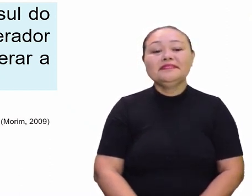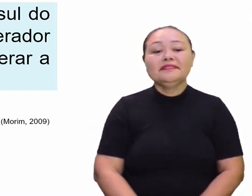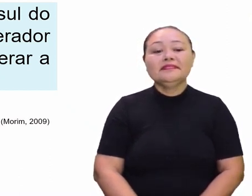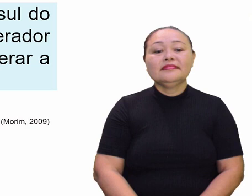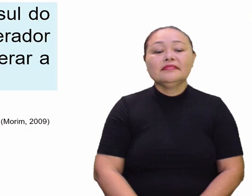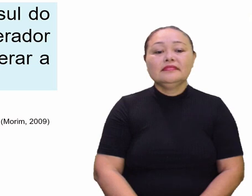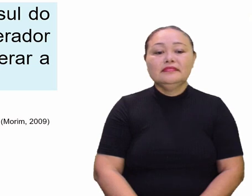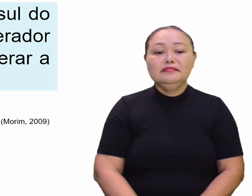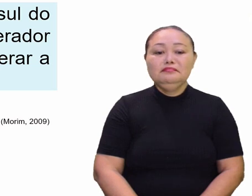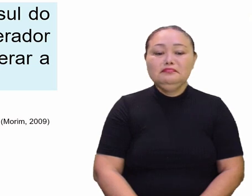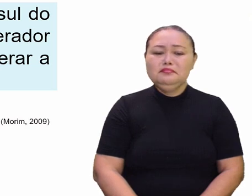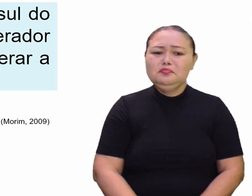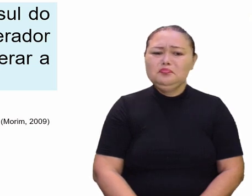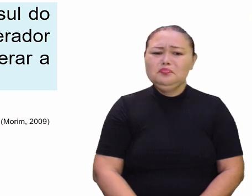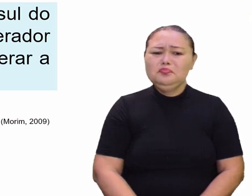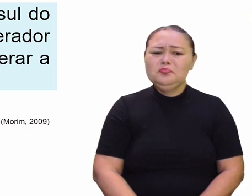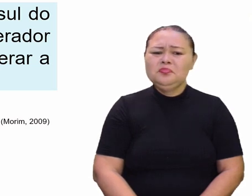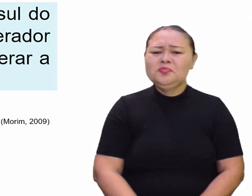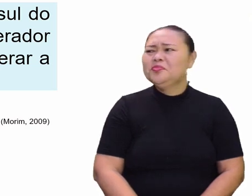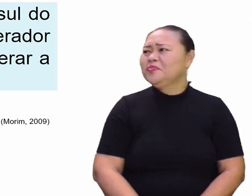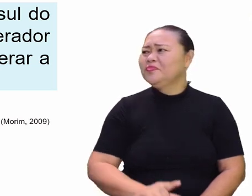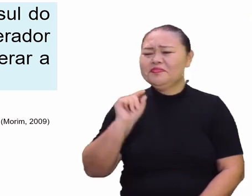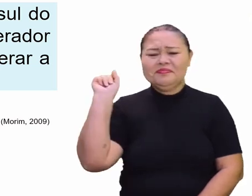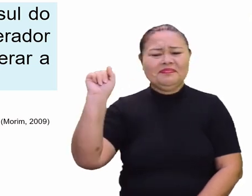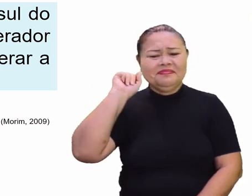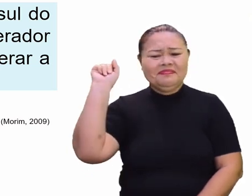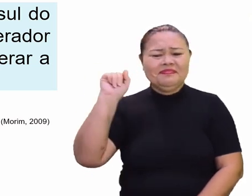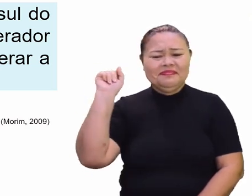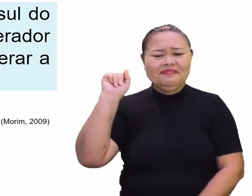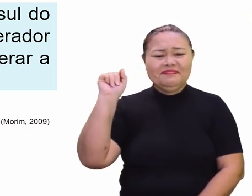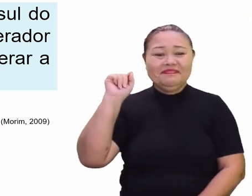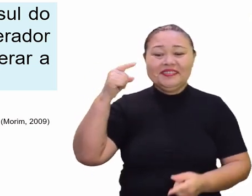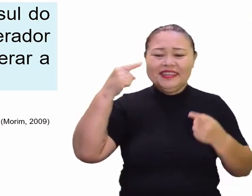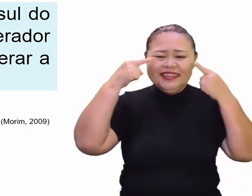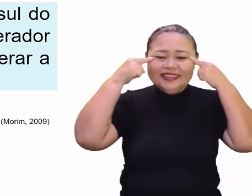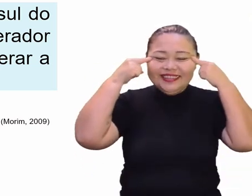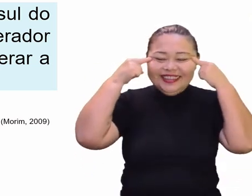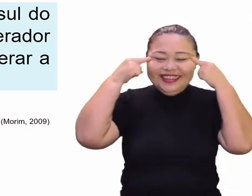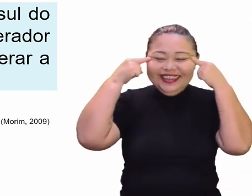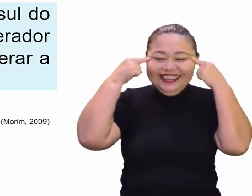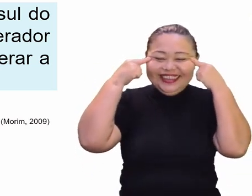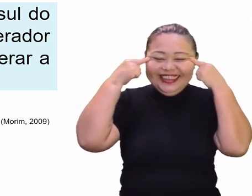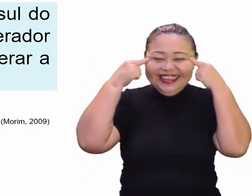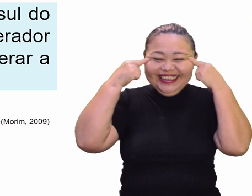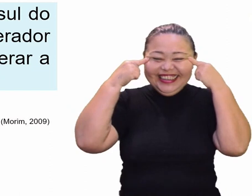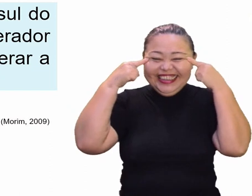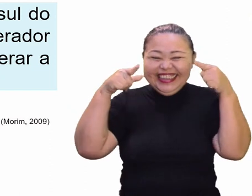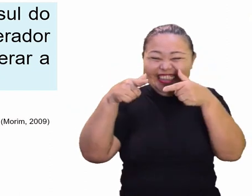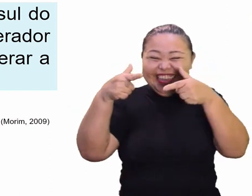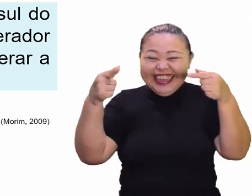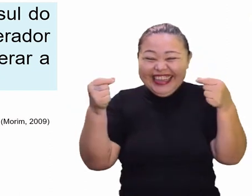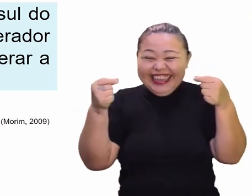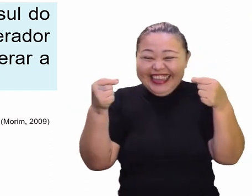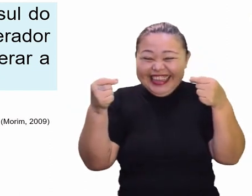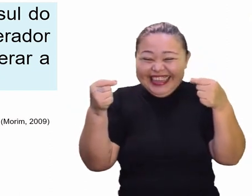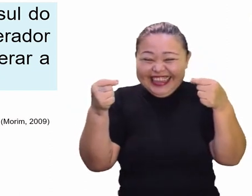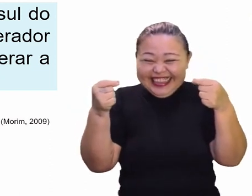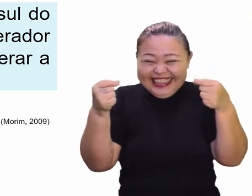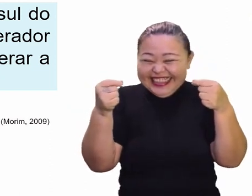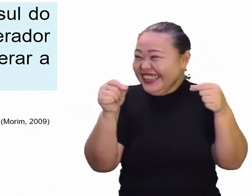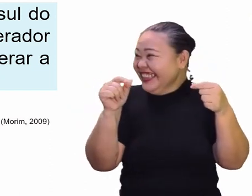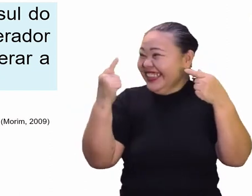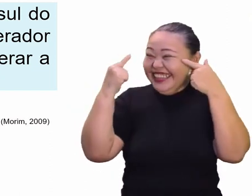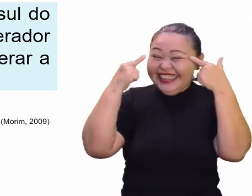O que é isso aí? O que é isso? É um japa? Não. É